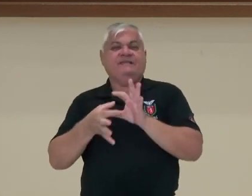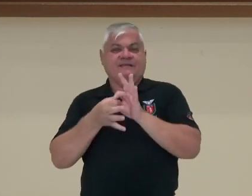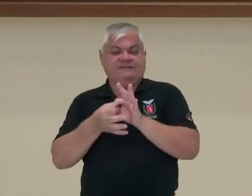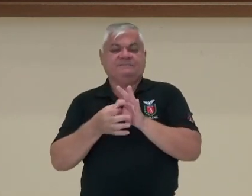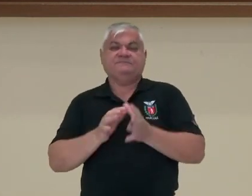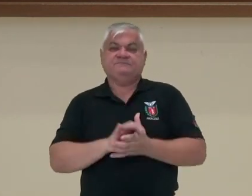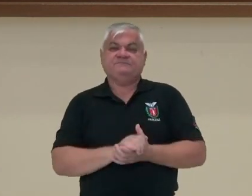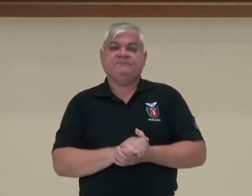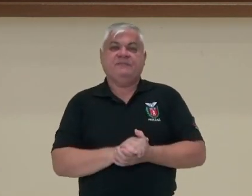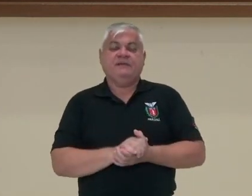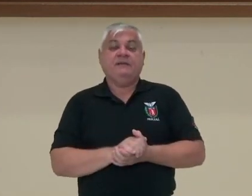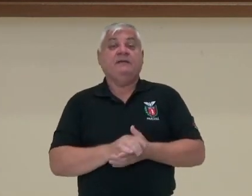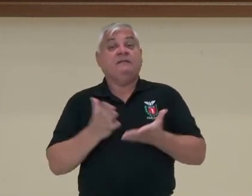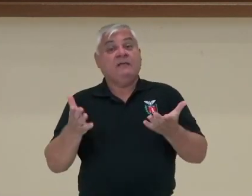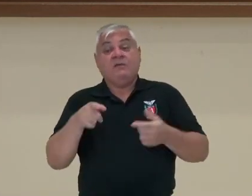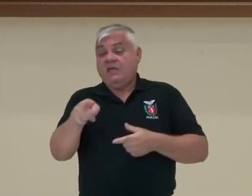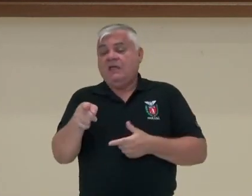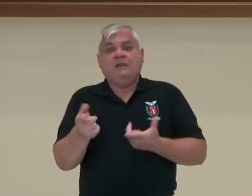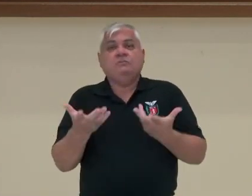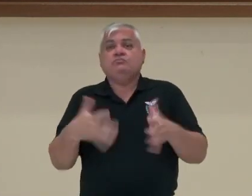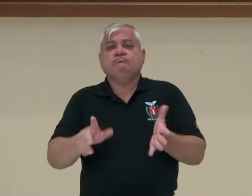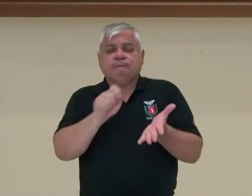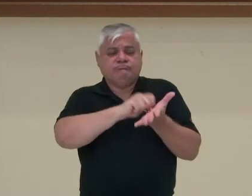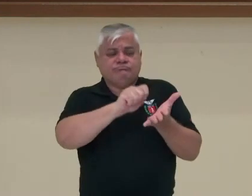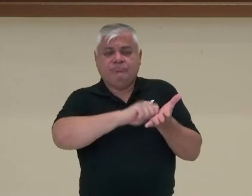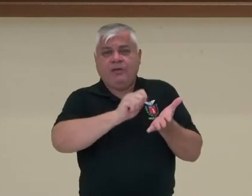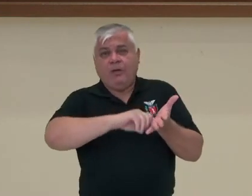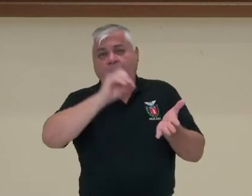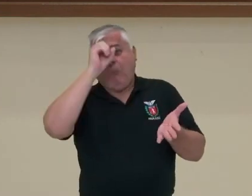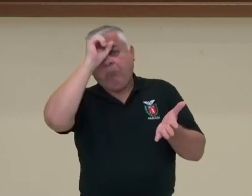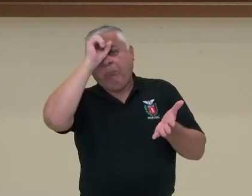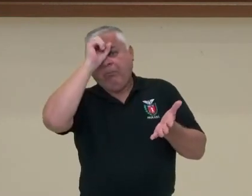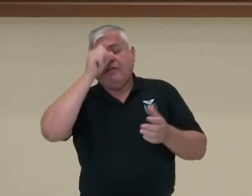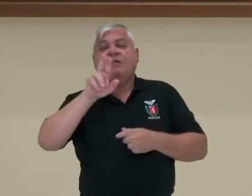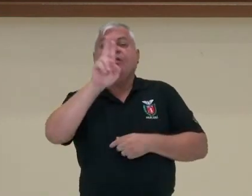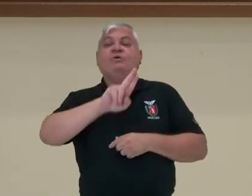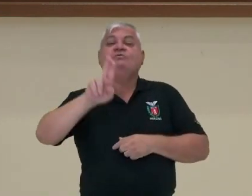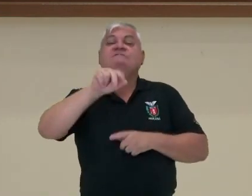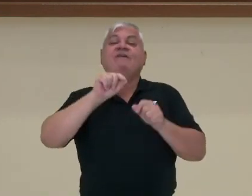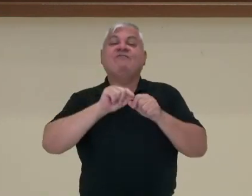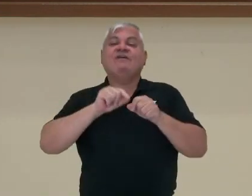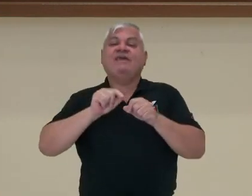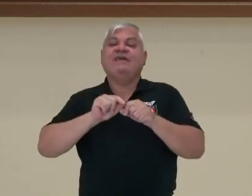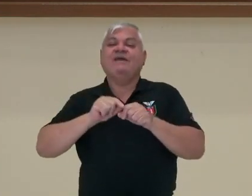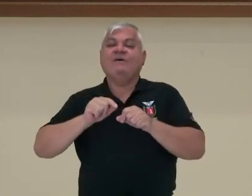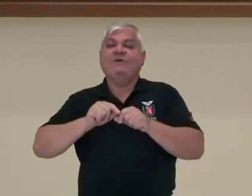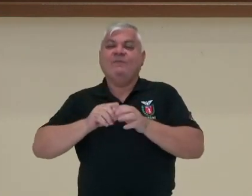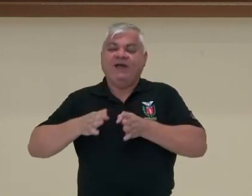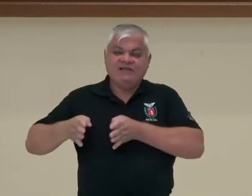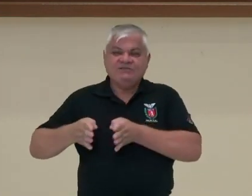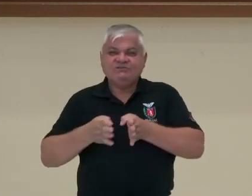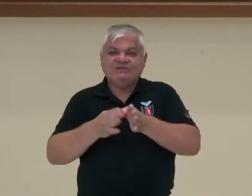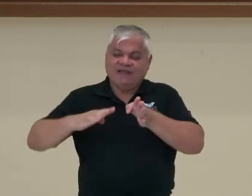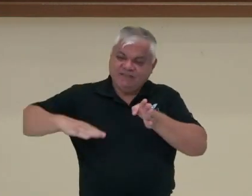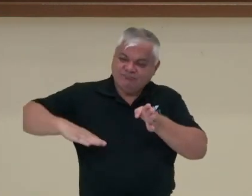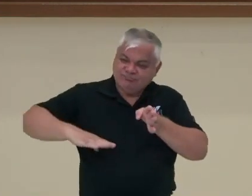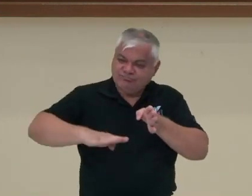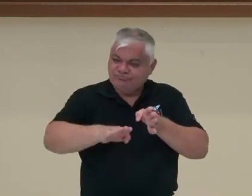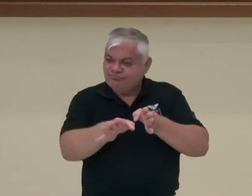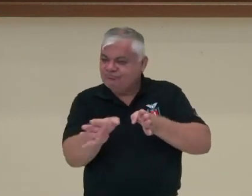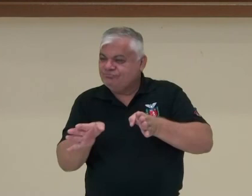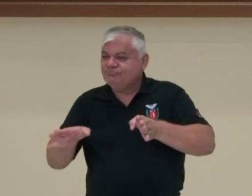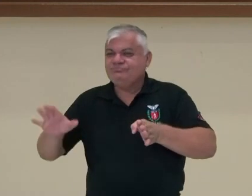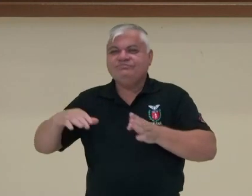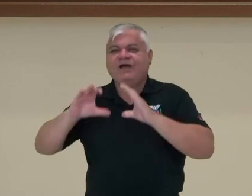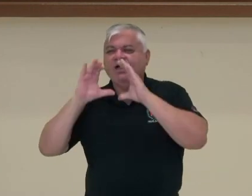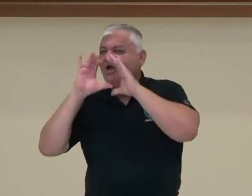curacas. E como eles não tinham escrita, eles usavam uma rede de estradas onde eles faziam toda a comunicação